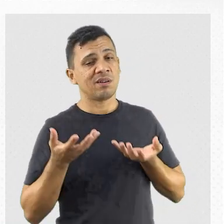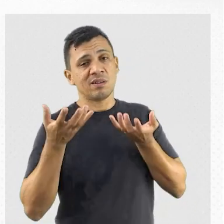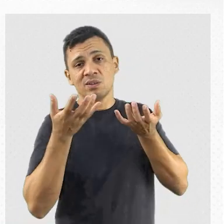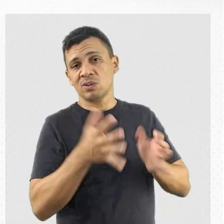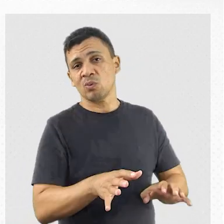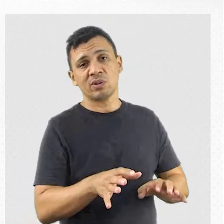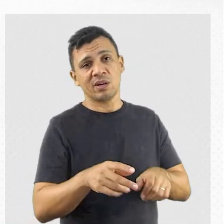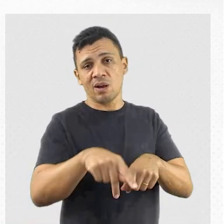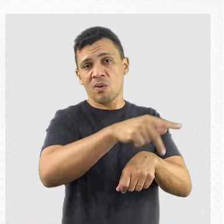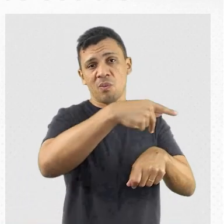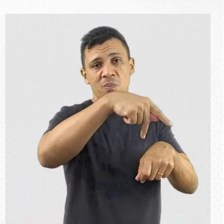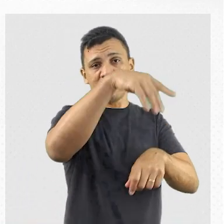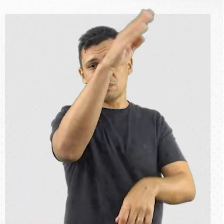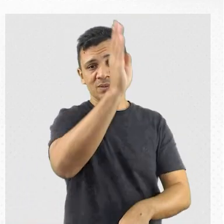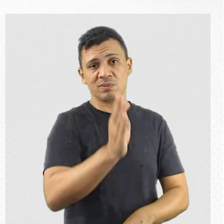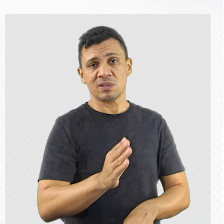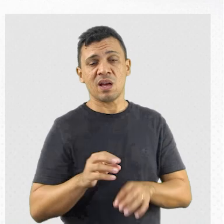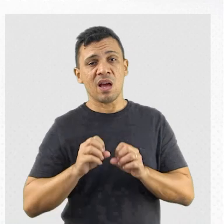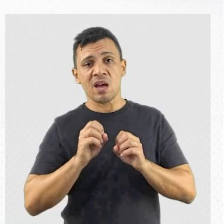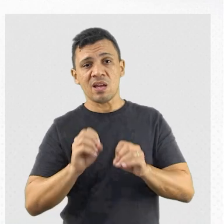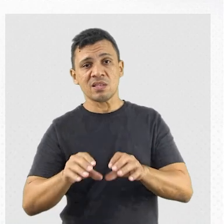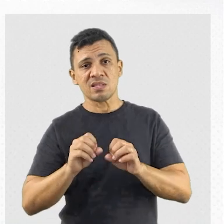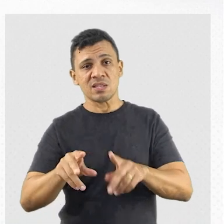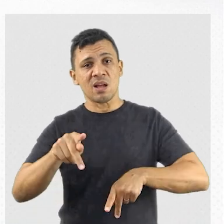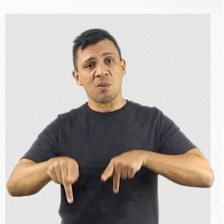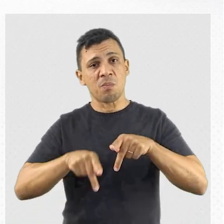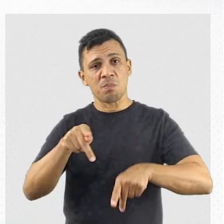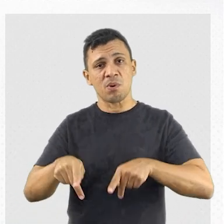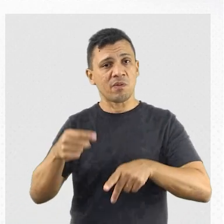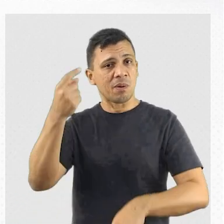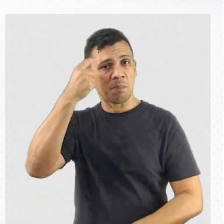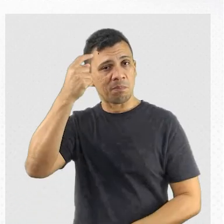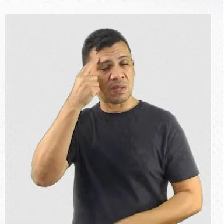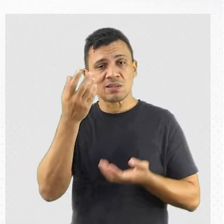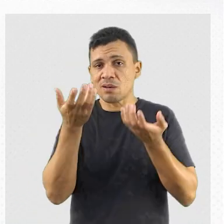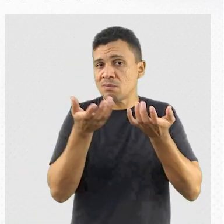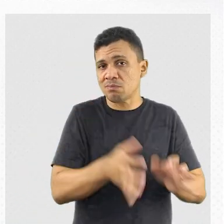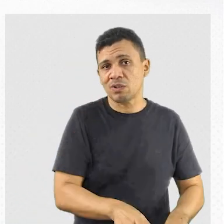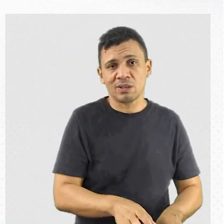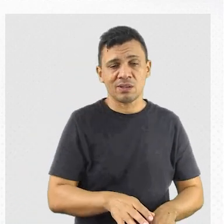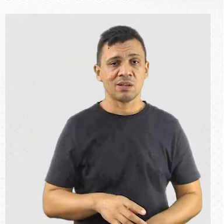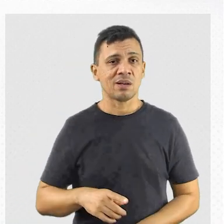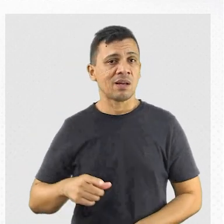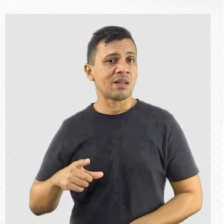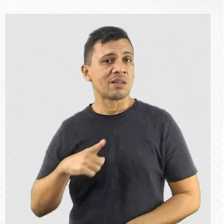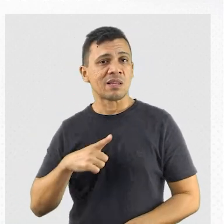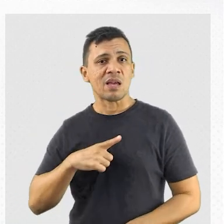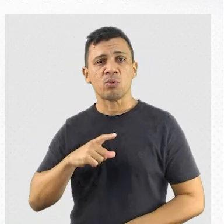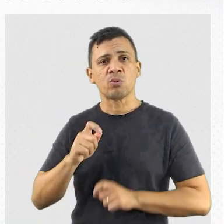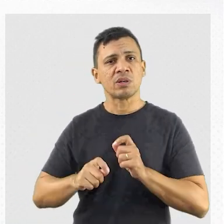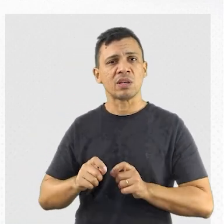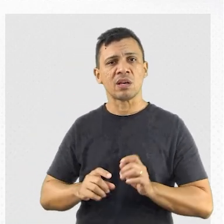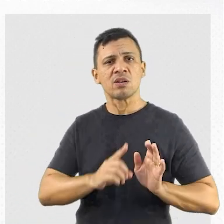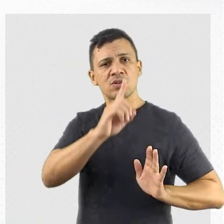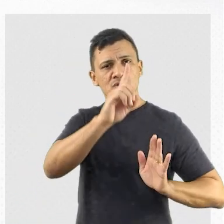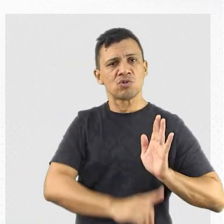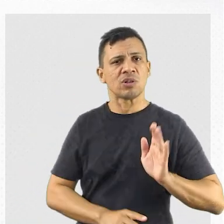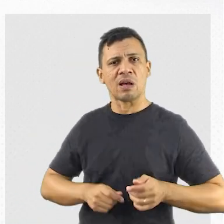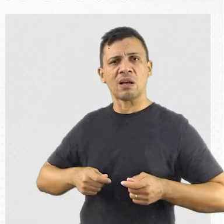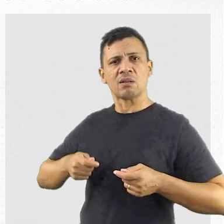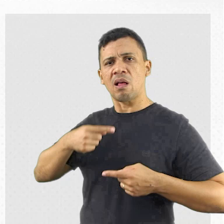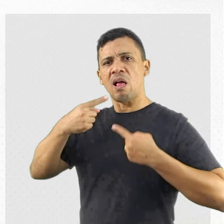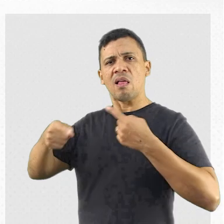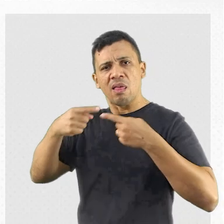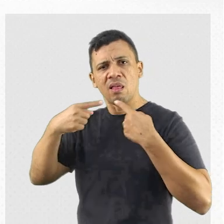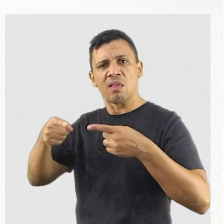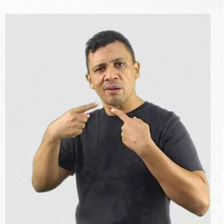mas um tanto também parecido em algum momento, para pensar essa relação entre indivíduo e sociedade. Bom, Karl Marx parte da